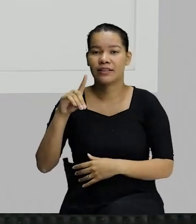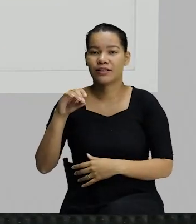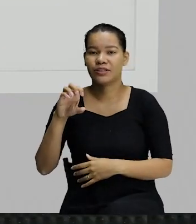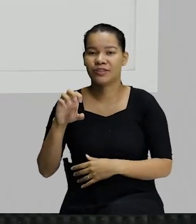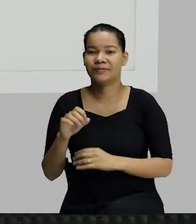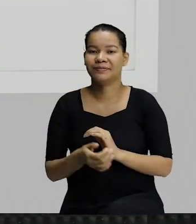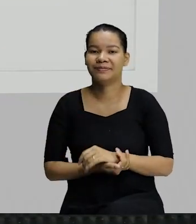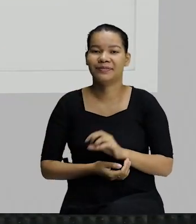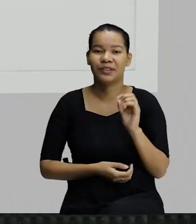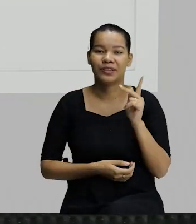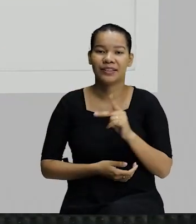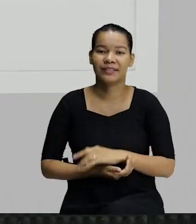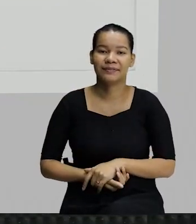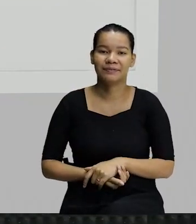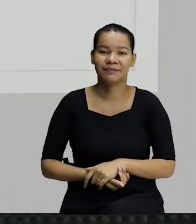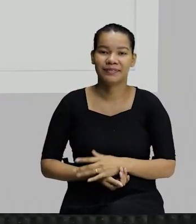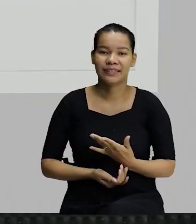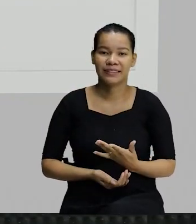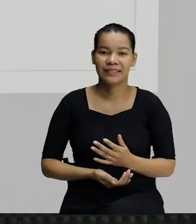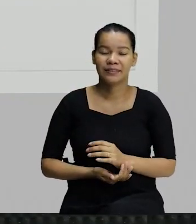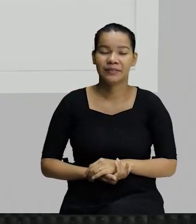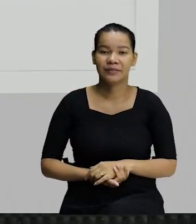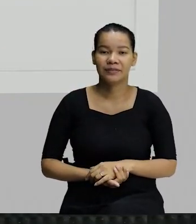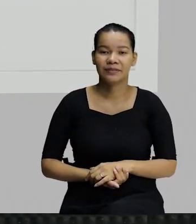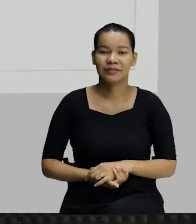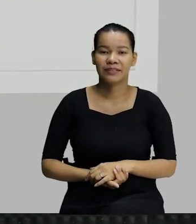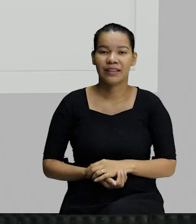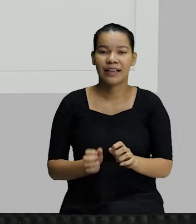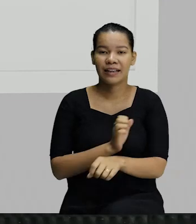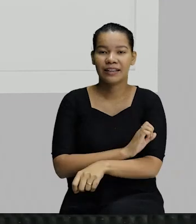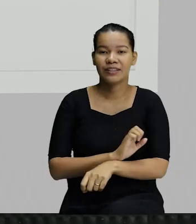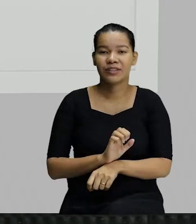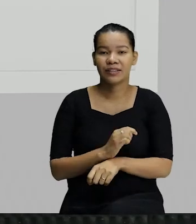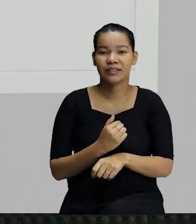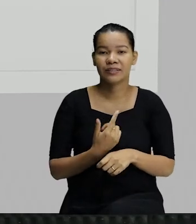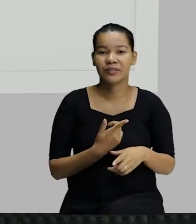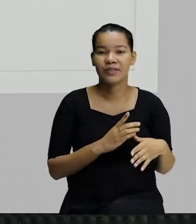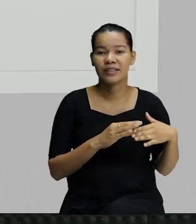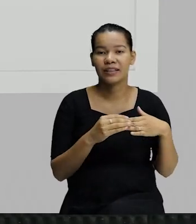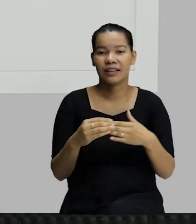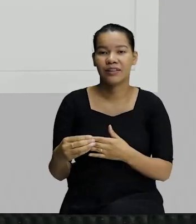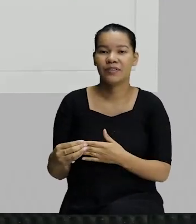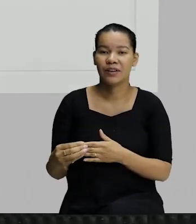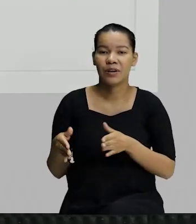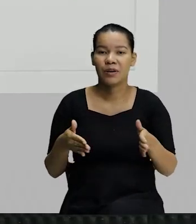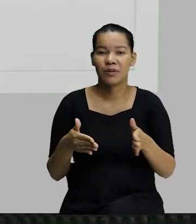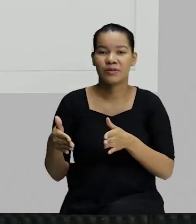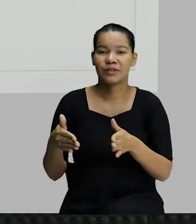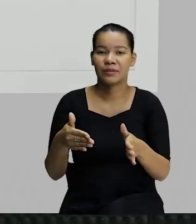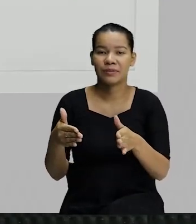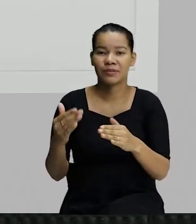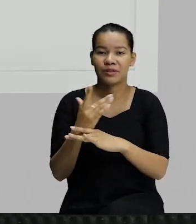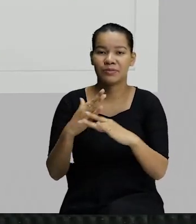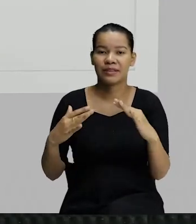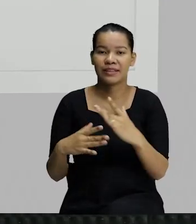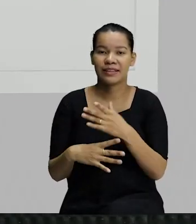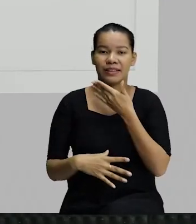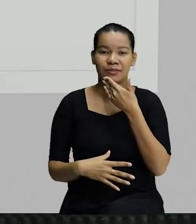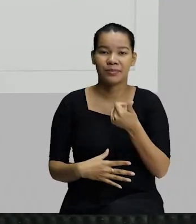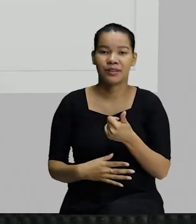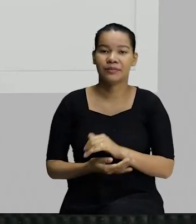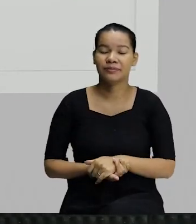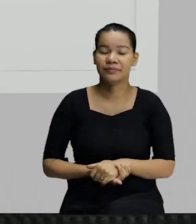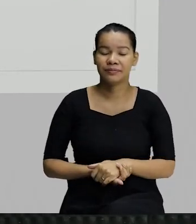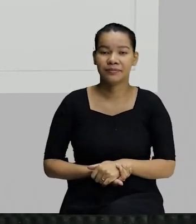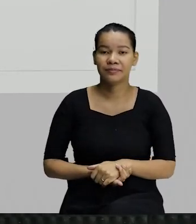dela mesma, tá? Então, a ética, ela leva aos caminhos de uma cidade melhor.